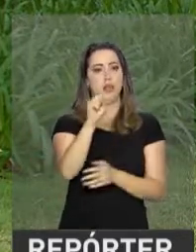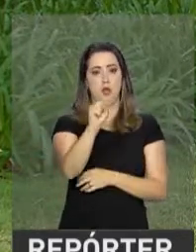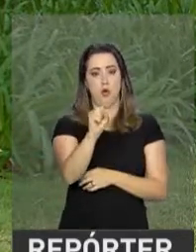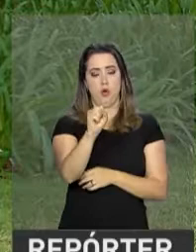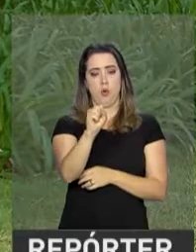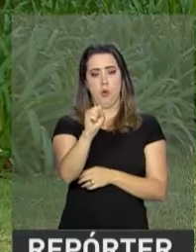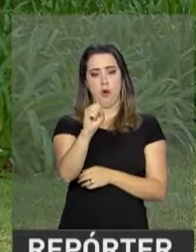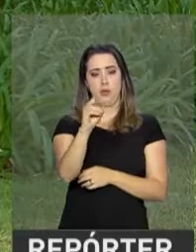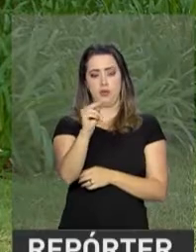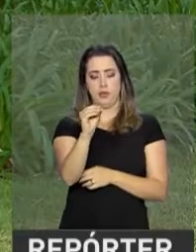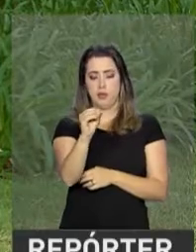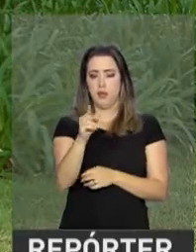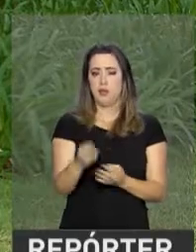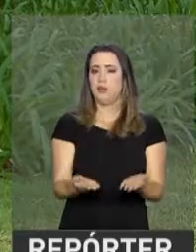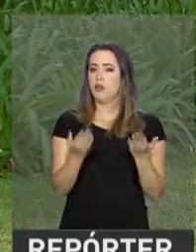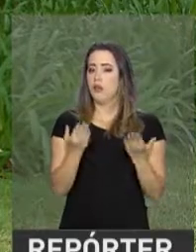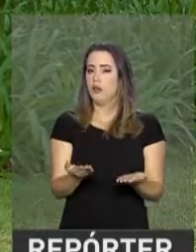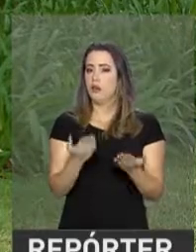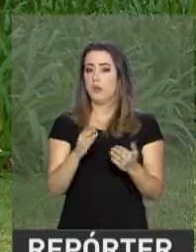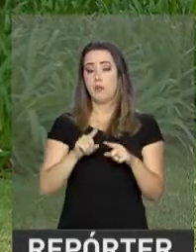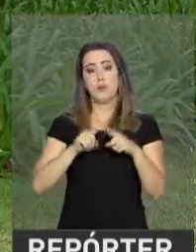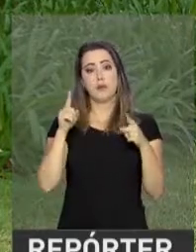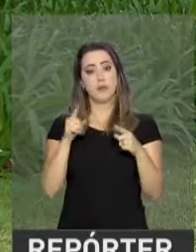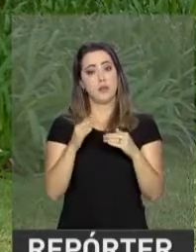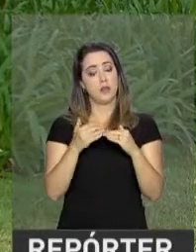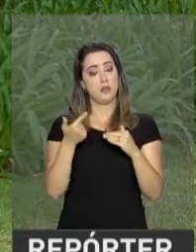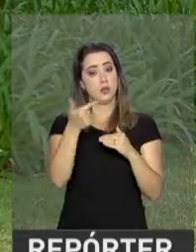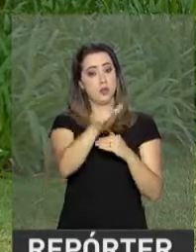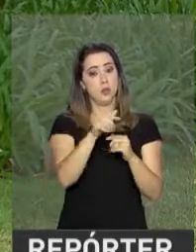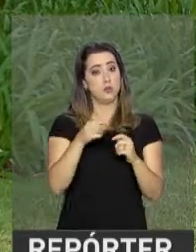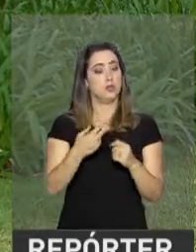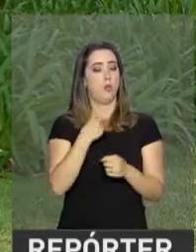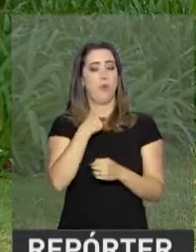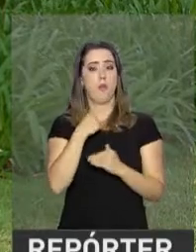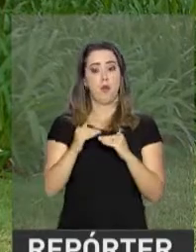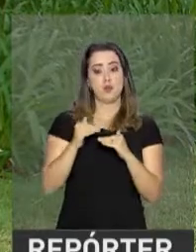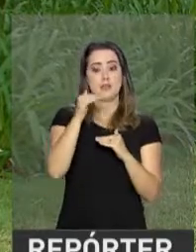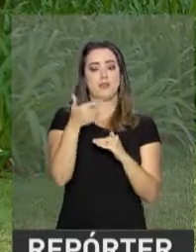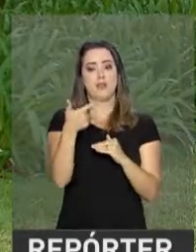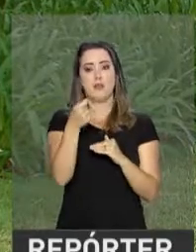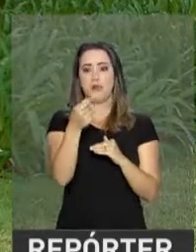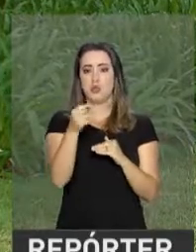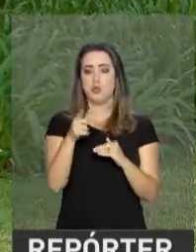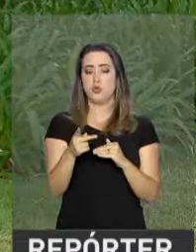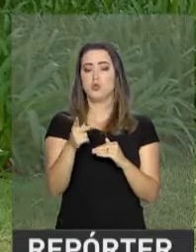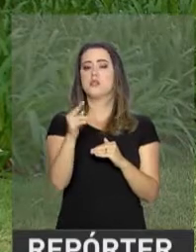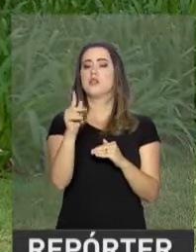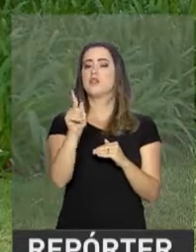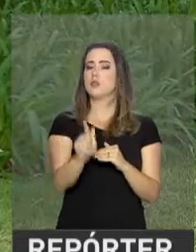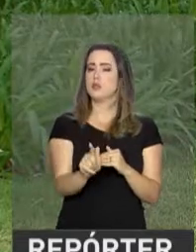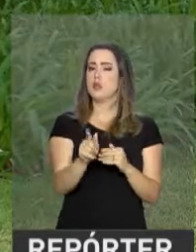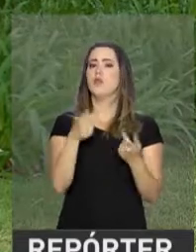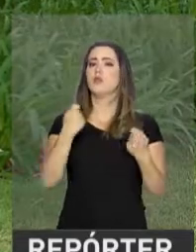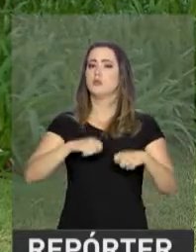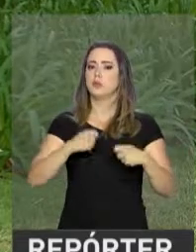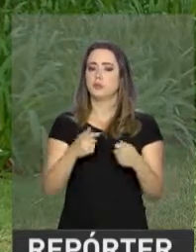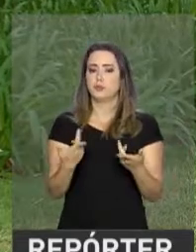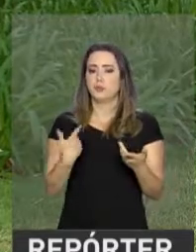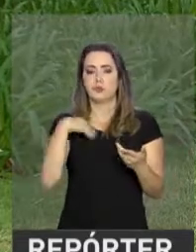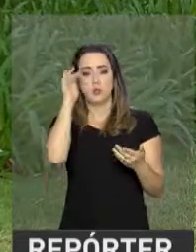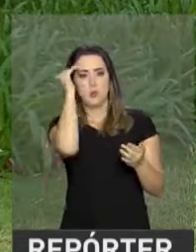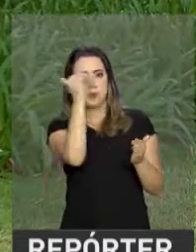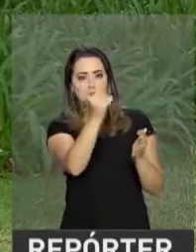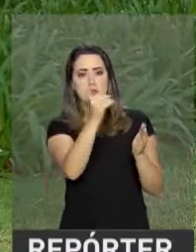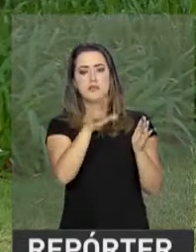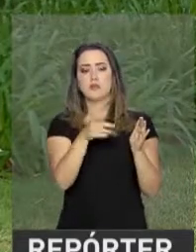já as motorizadas não podem passar de 200 quilos aquelas com peso superior é necessário se enquadrar às novas mas